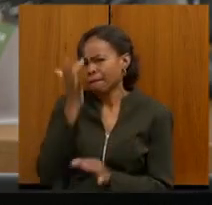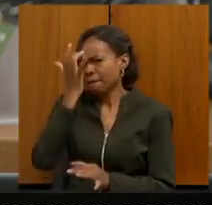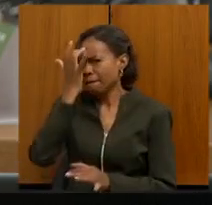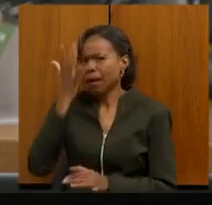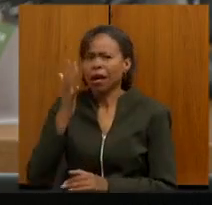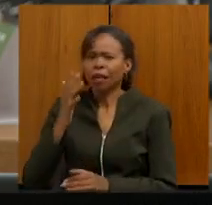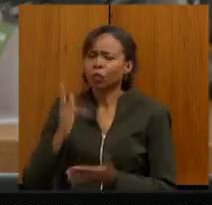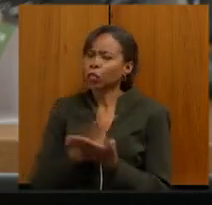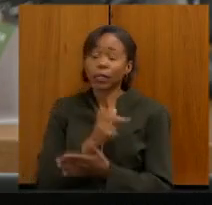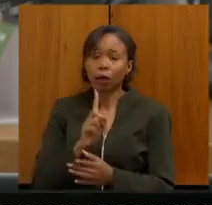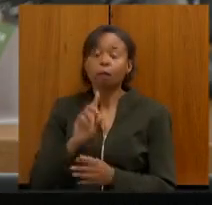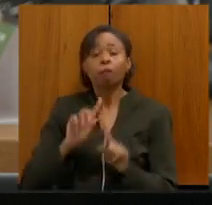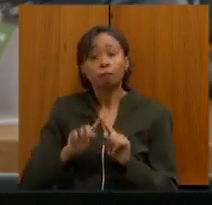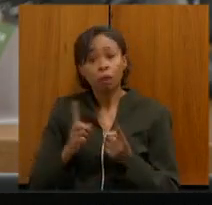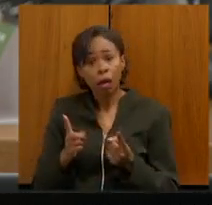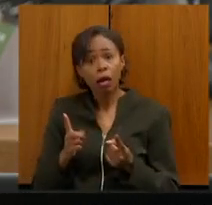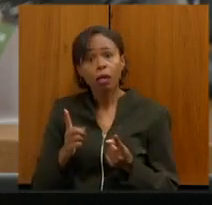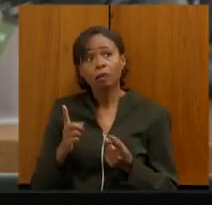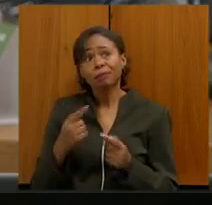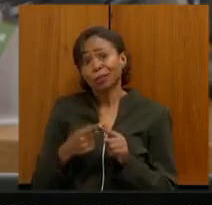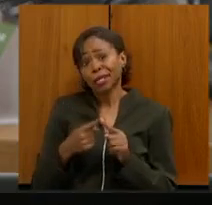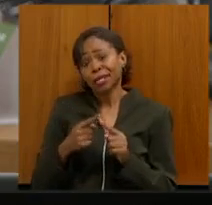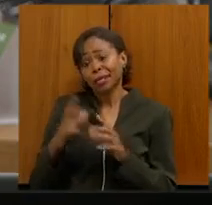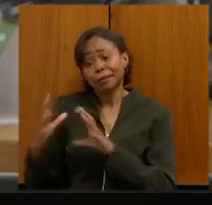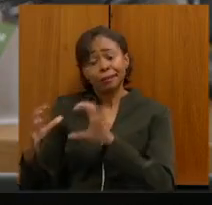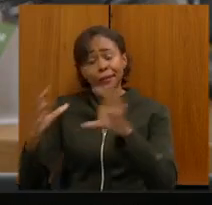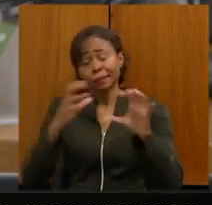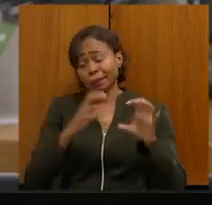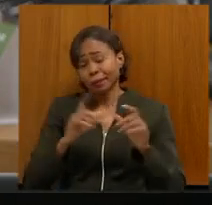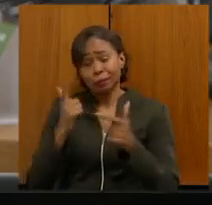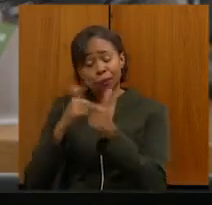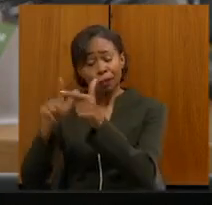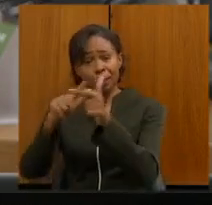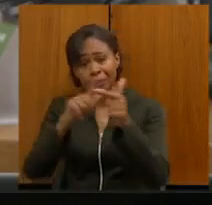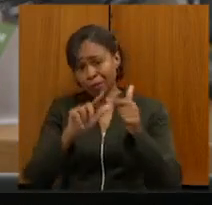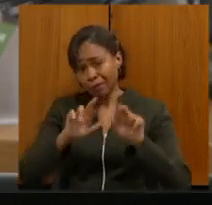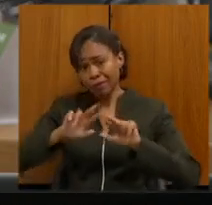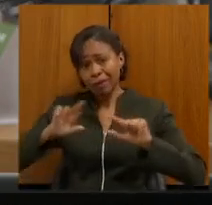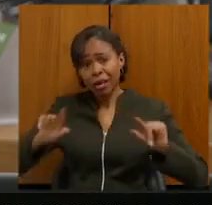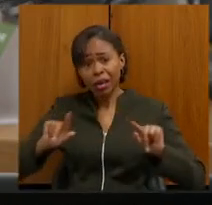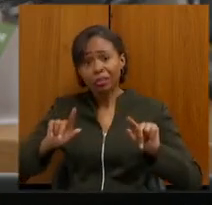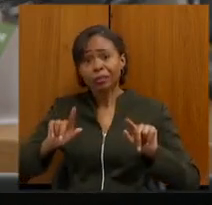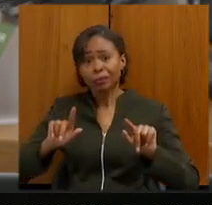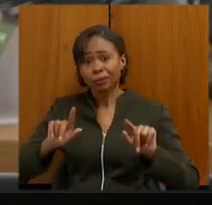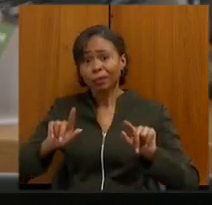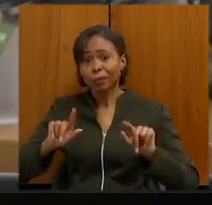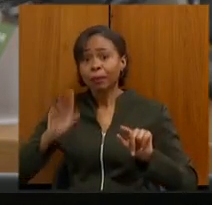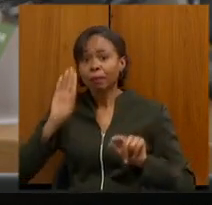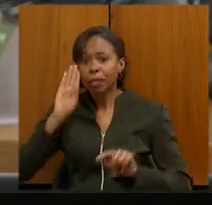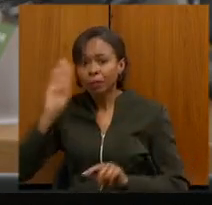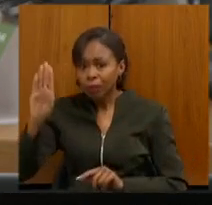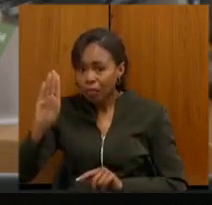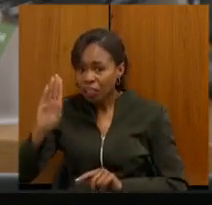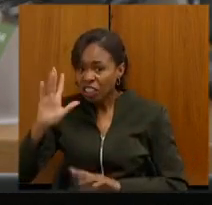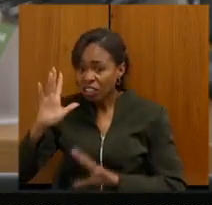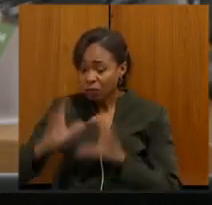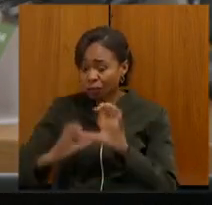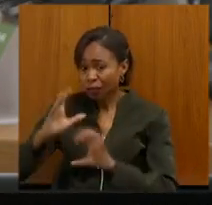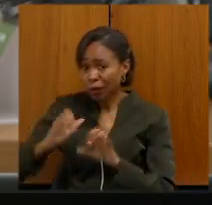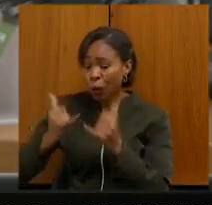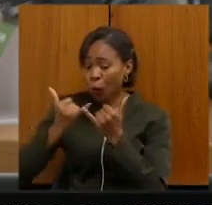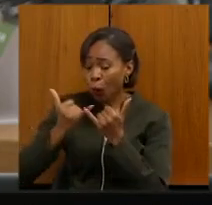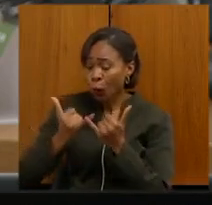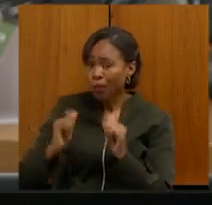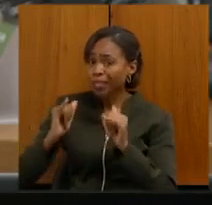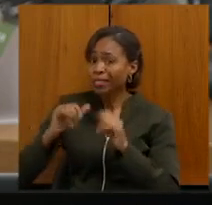tá aí numa confluência de muitas forças em especial quando a gente fala de um conflito fundiário é disso que a gente